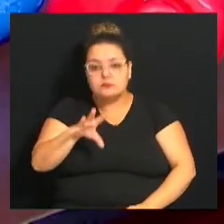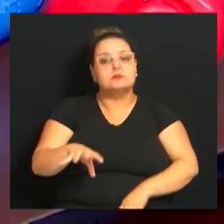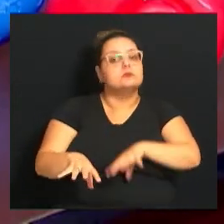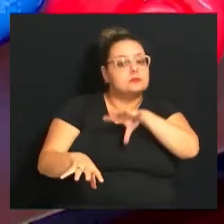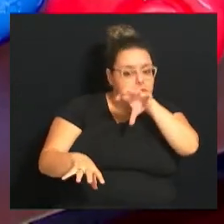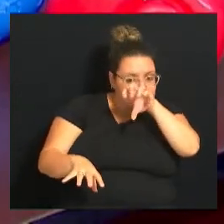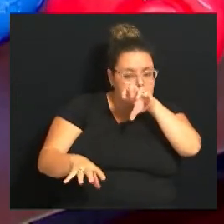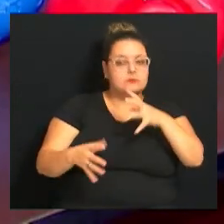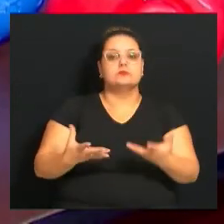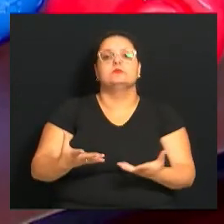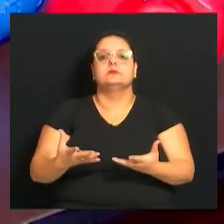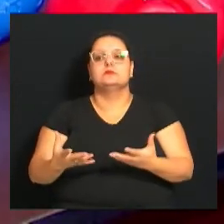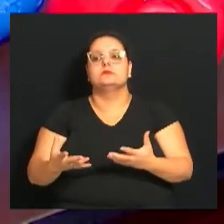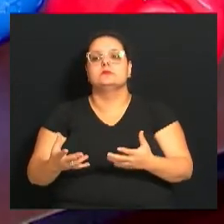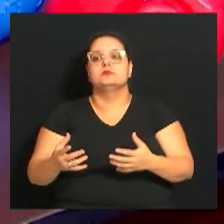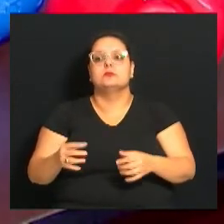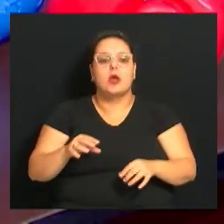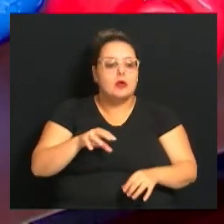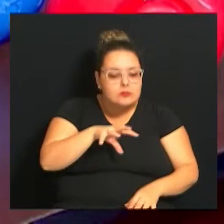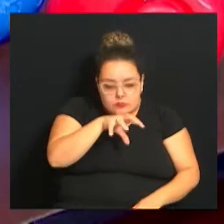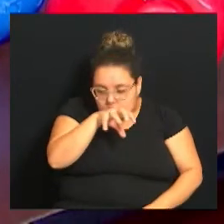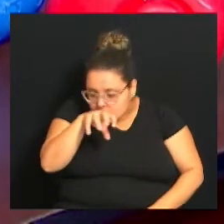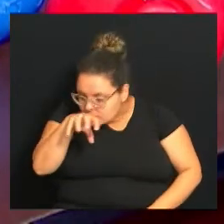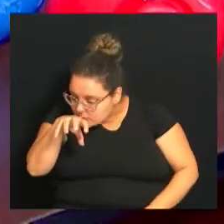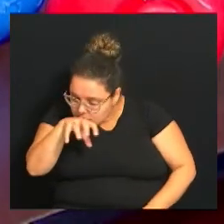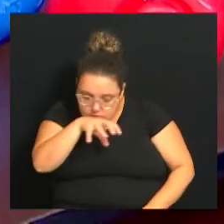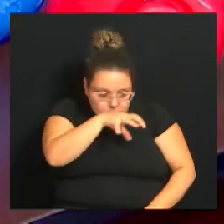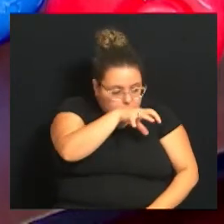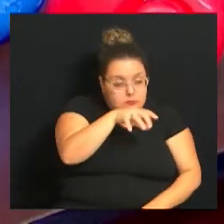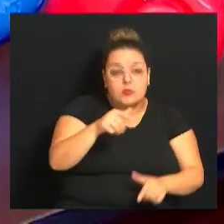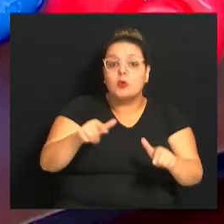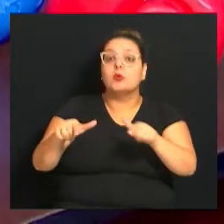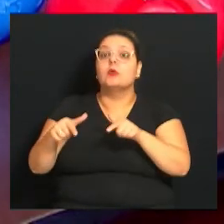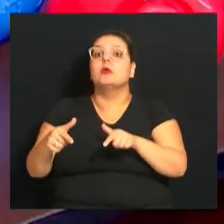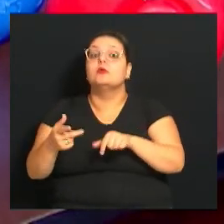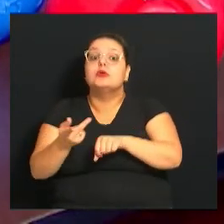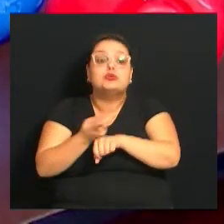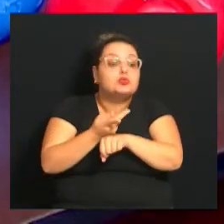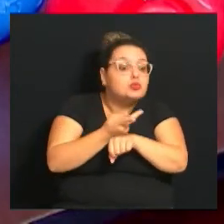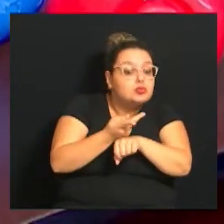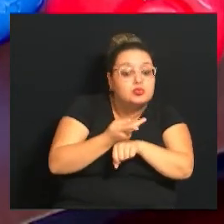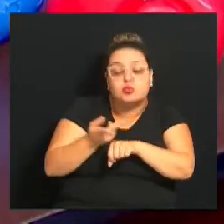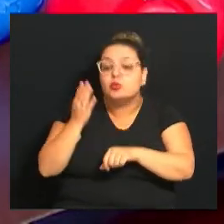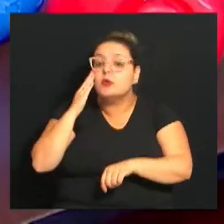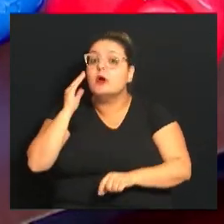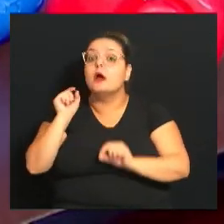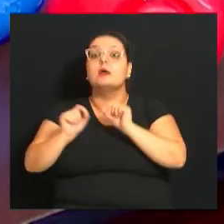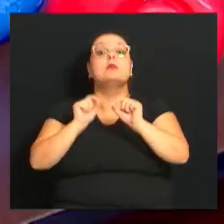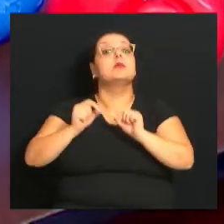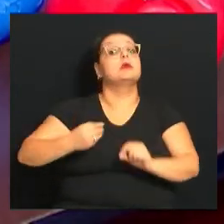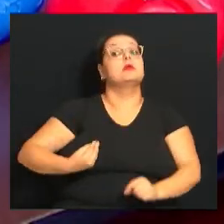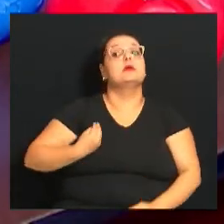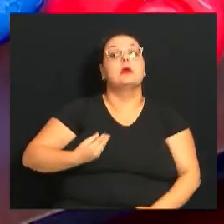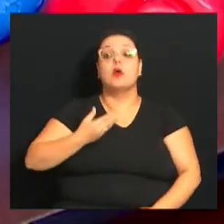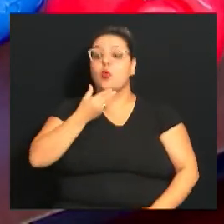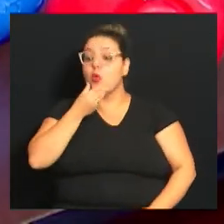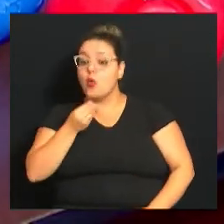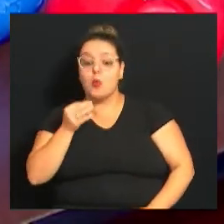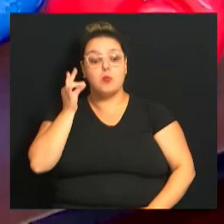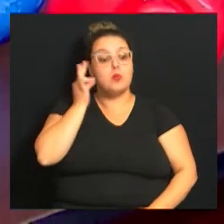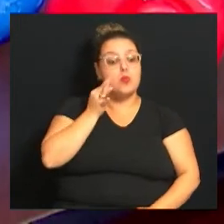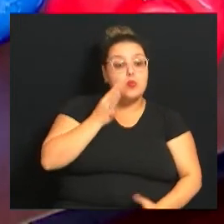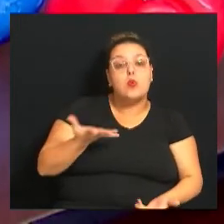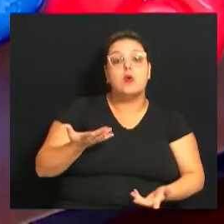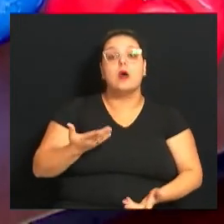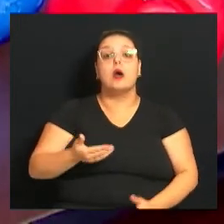cão durante o passeio cheire o ambiente. Ali ele está coletando pistas e ele sabe exatamente quem passou, se era macho, se era fêmea, como que estava o